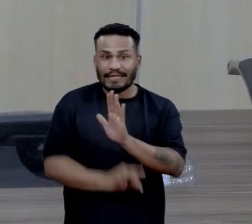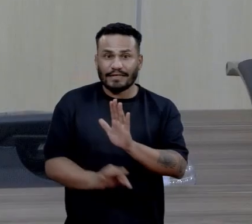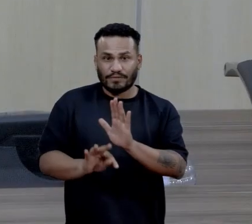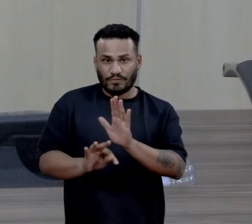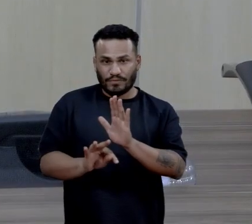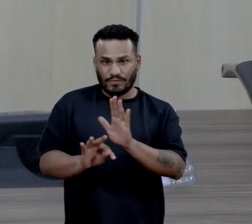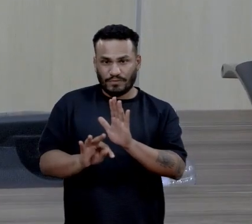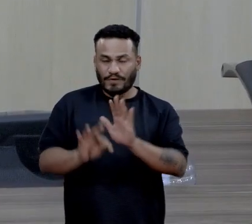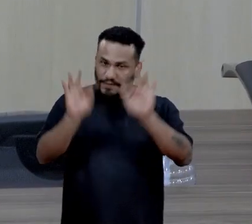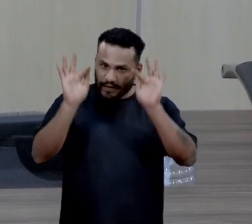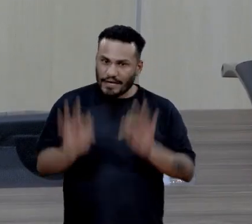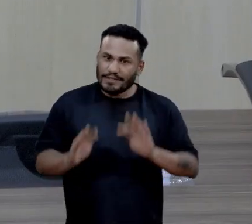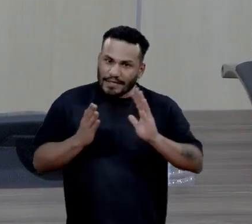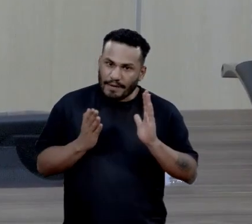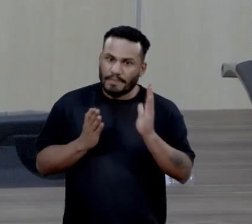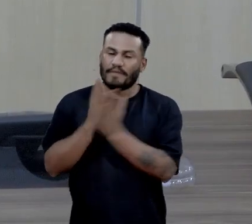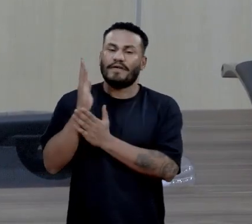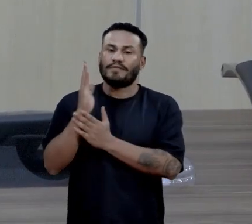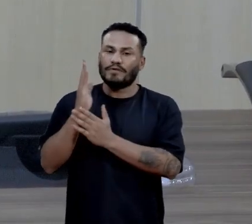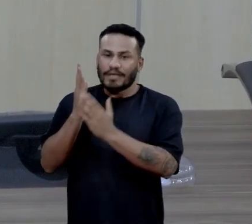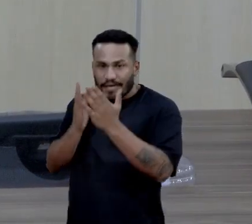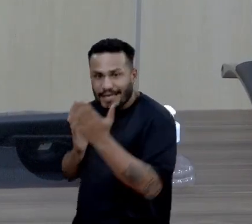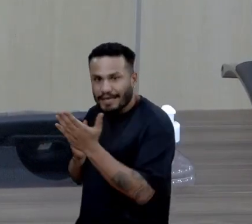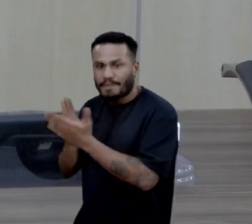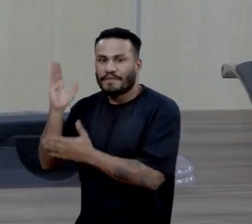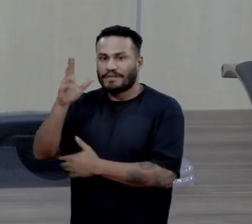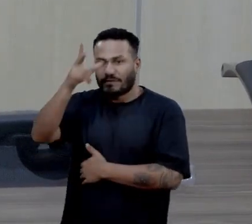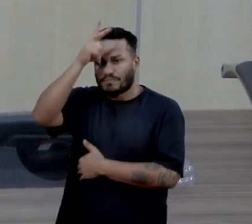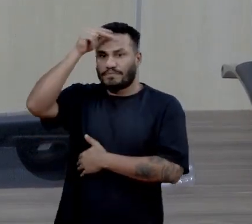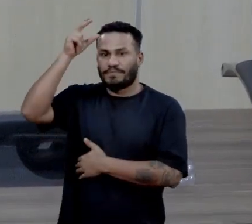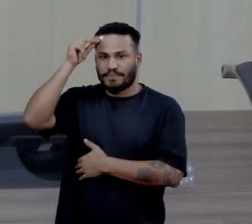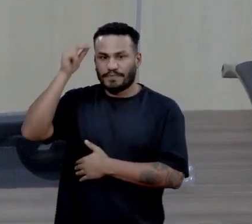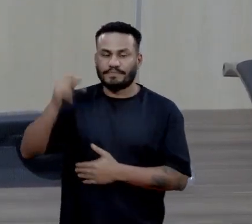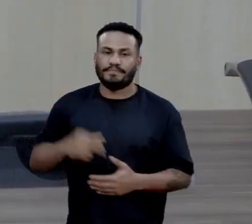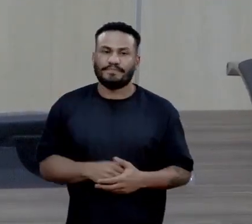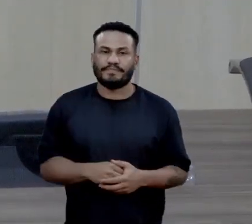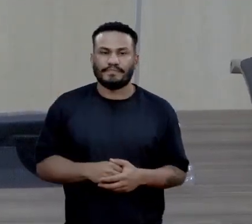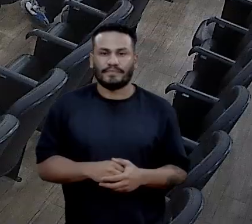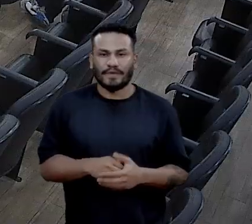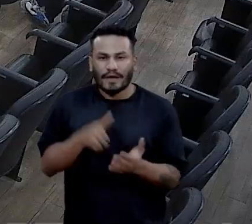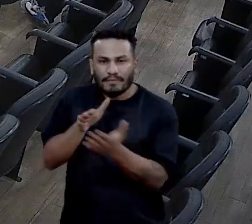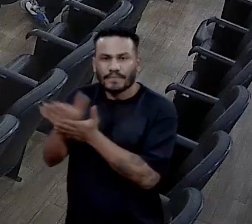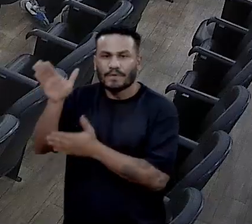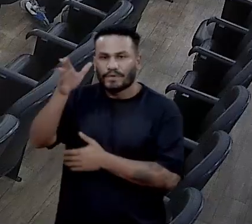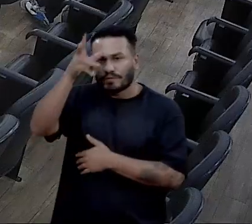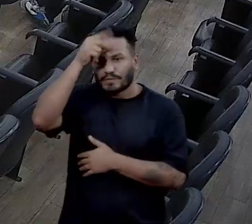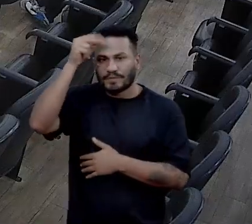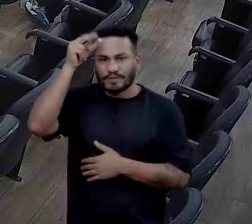Redações finais aprovadas e a sanção do Executivo.